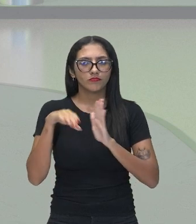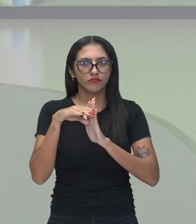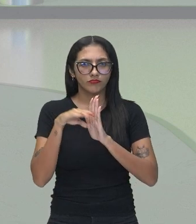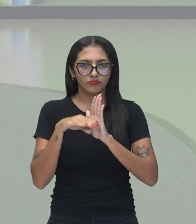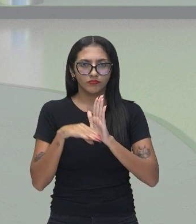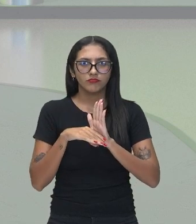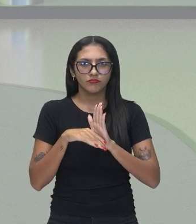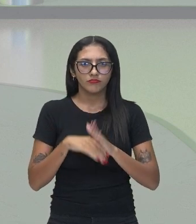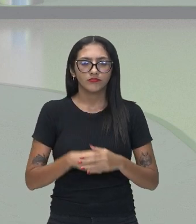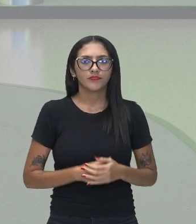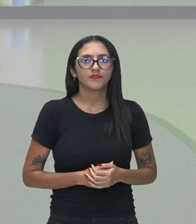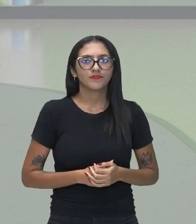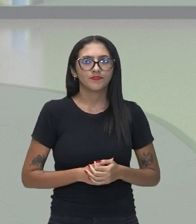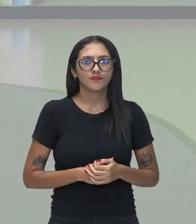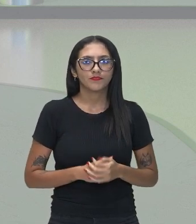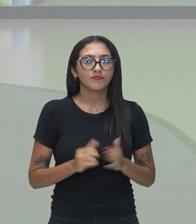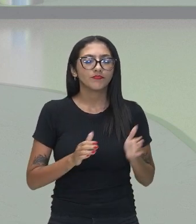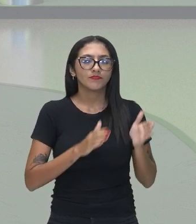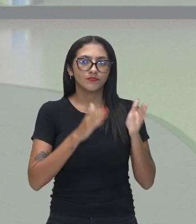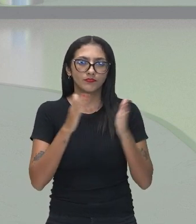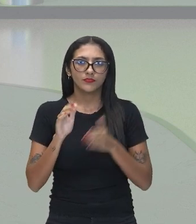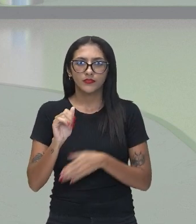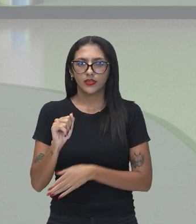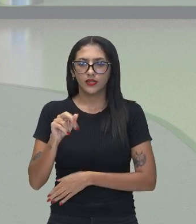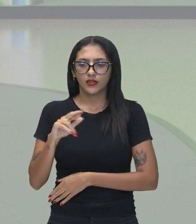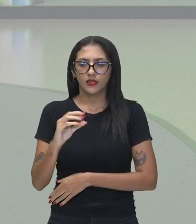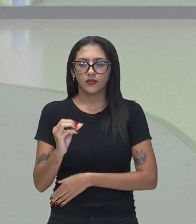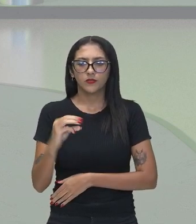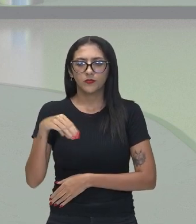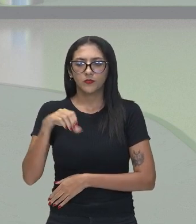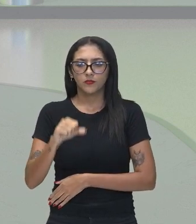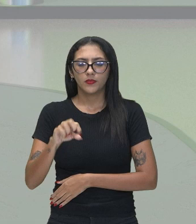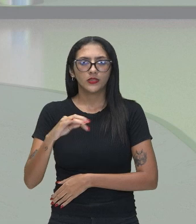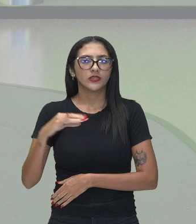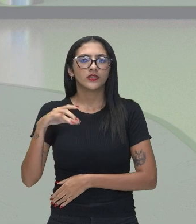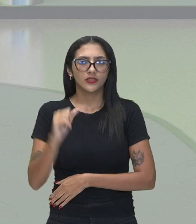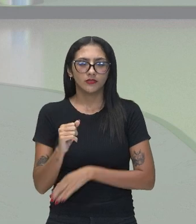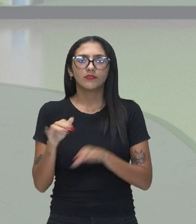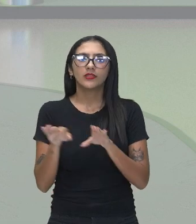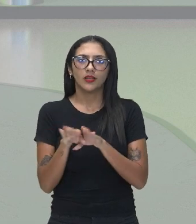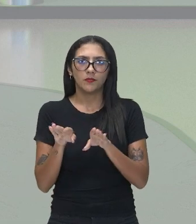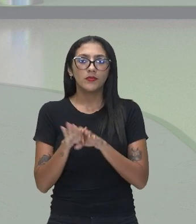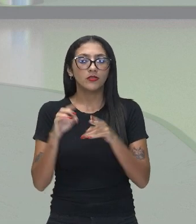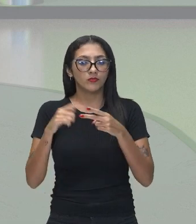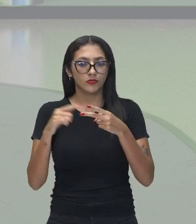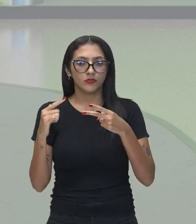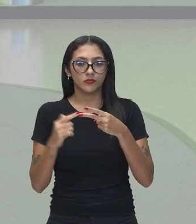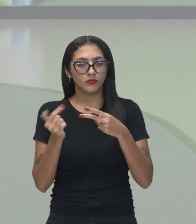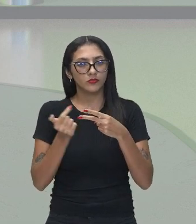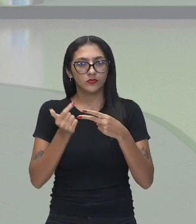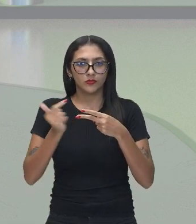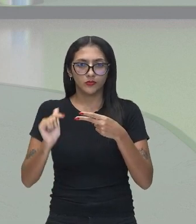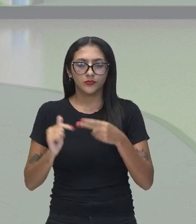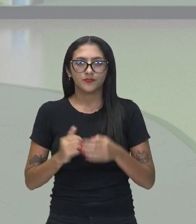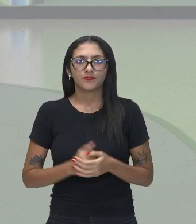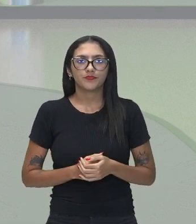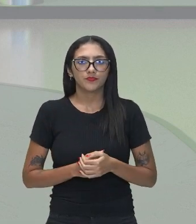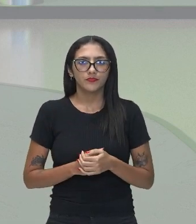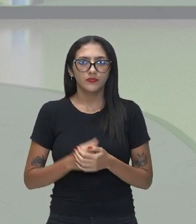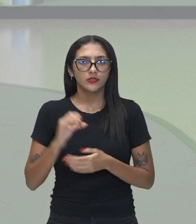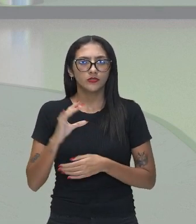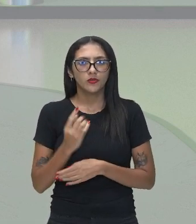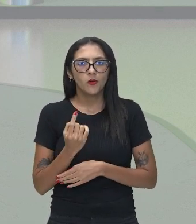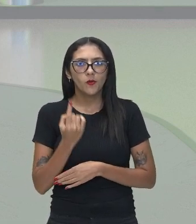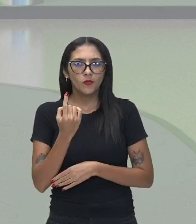alicíclicas. E as cadeias aromáticas, elas vão ser de 2 tipos também. Quando ela só tem um núcleo aromático,